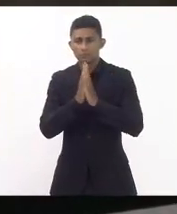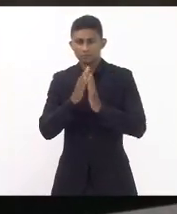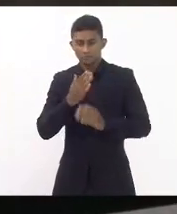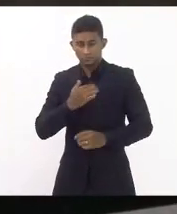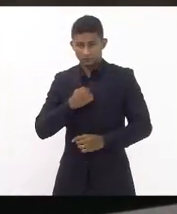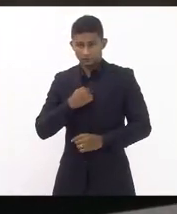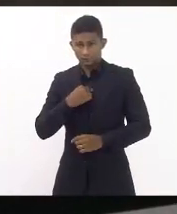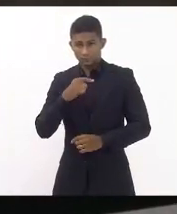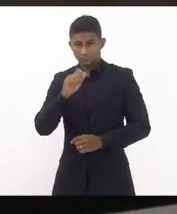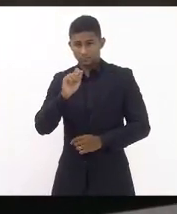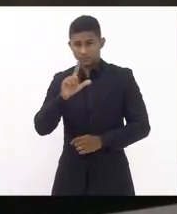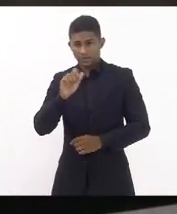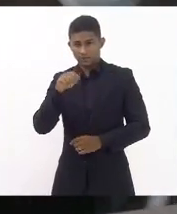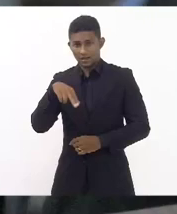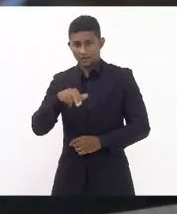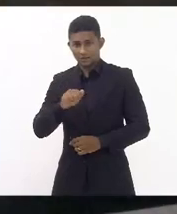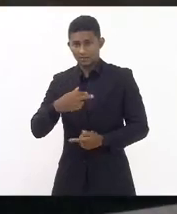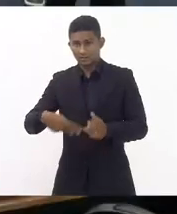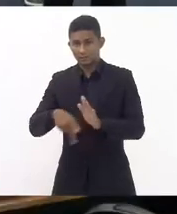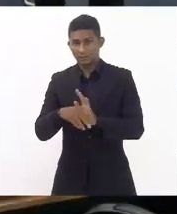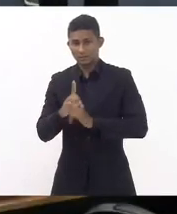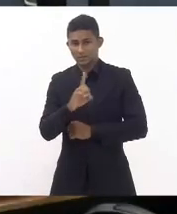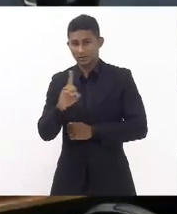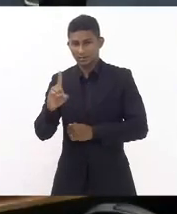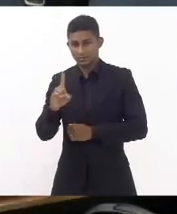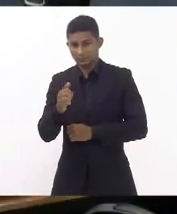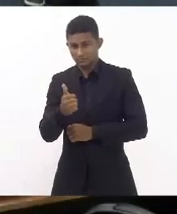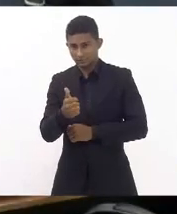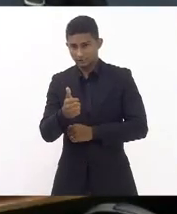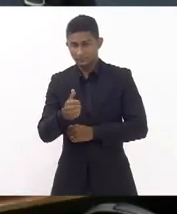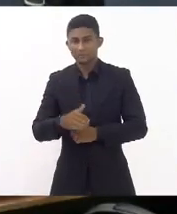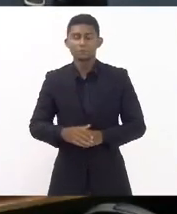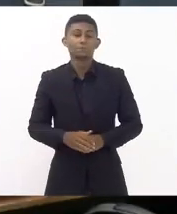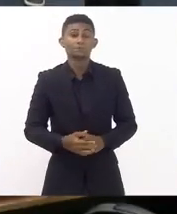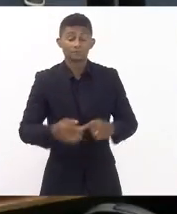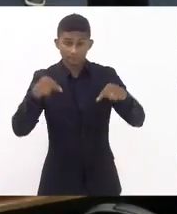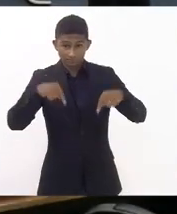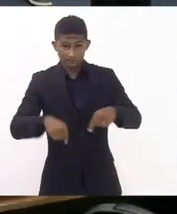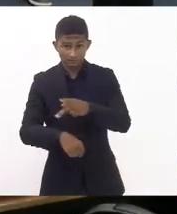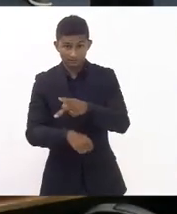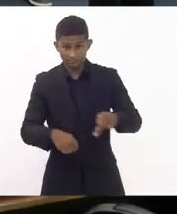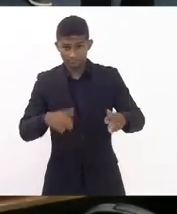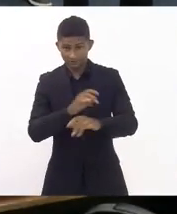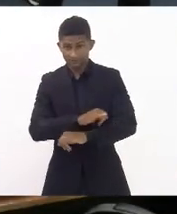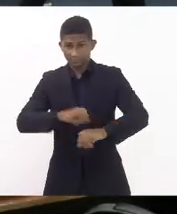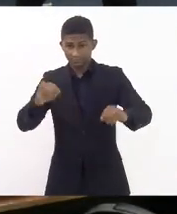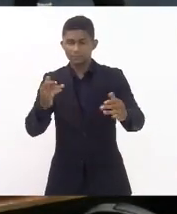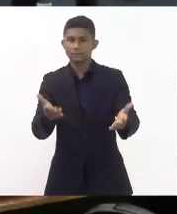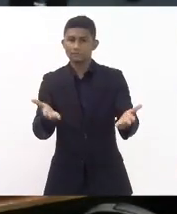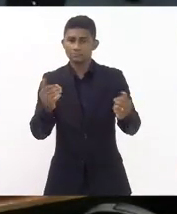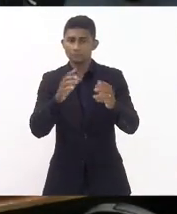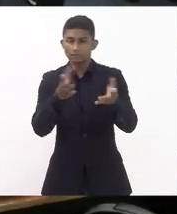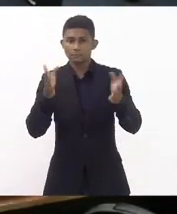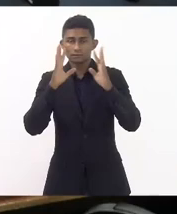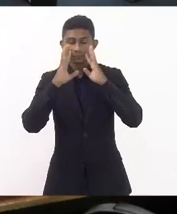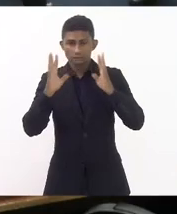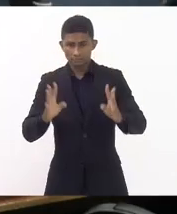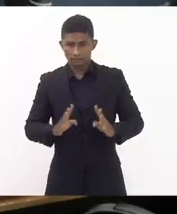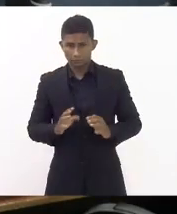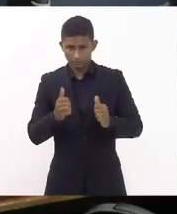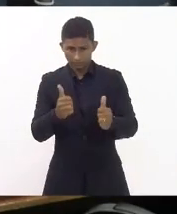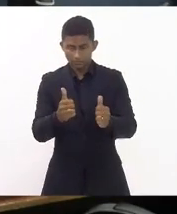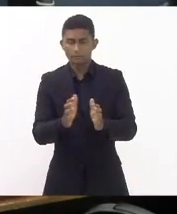Alana Passos é pela direita. Ok. Presidência, chama os trabalhos à ordem. E agora, em relação